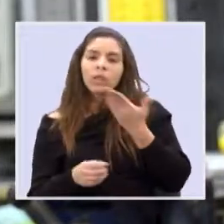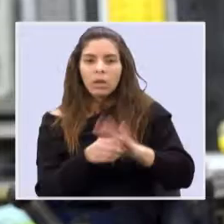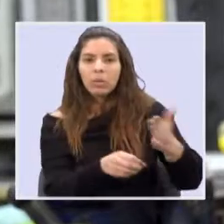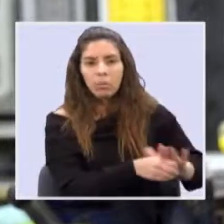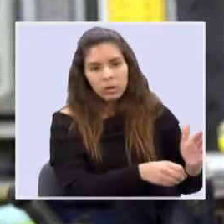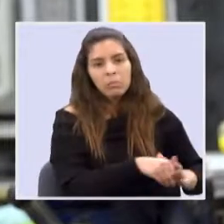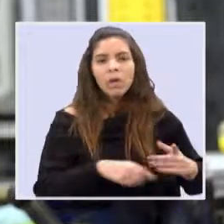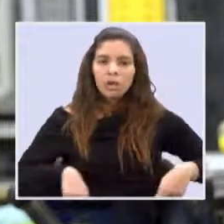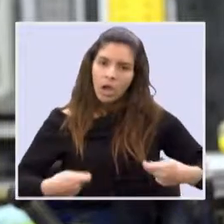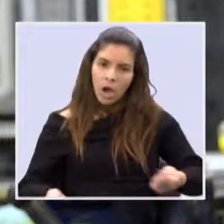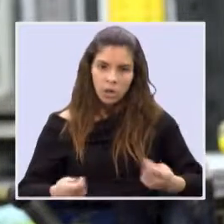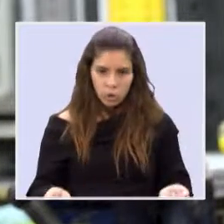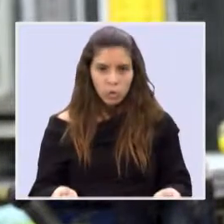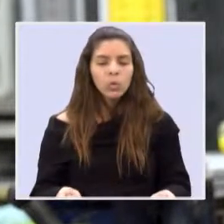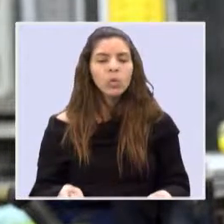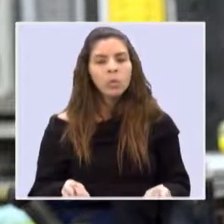as nossas necessidades